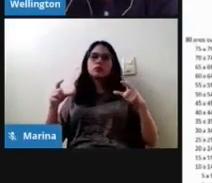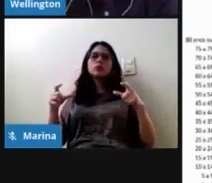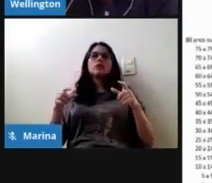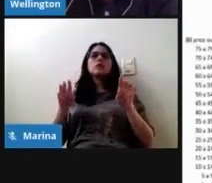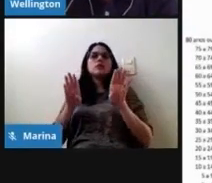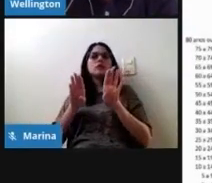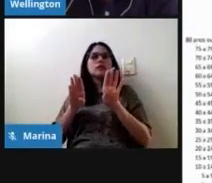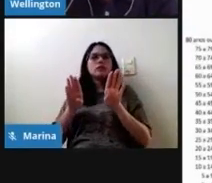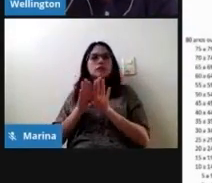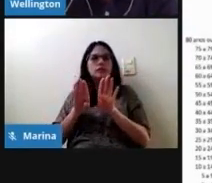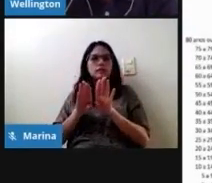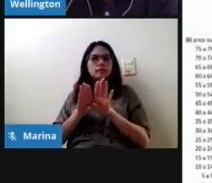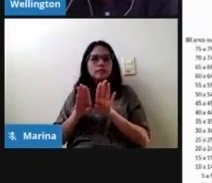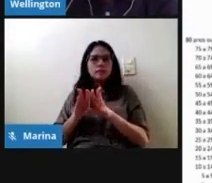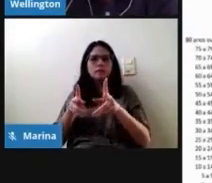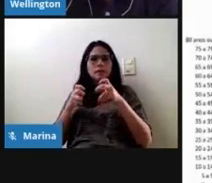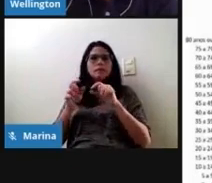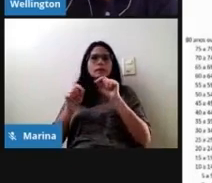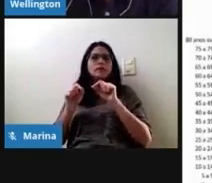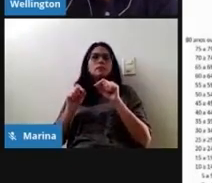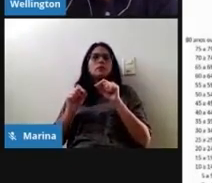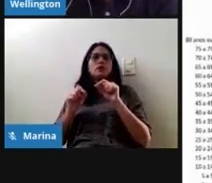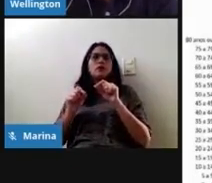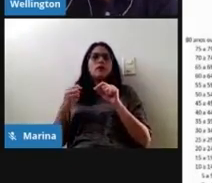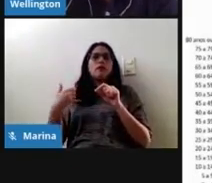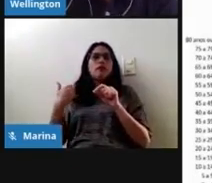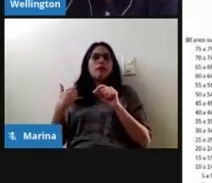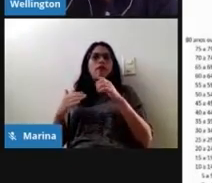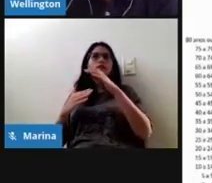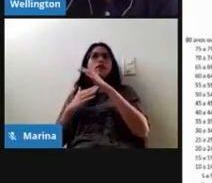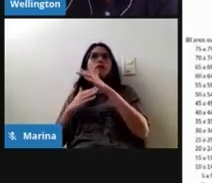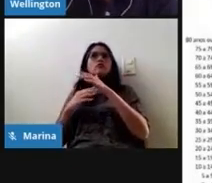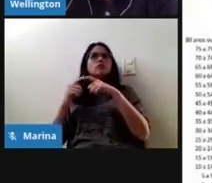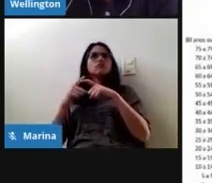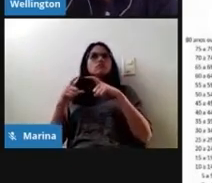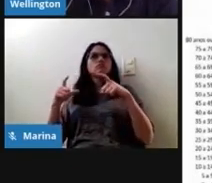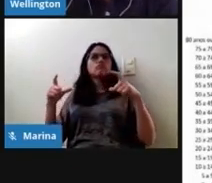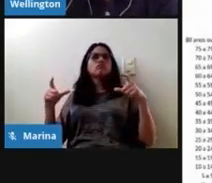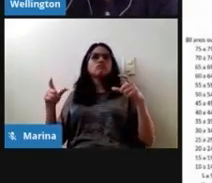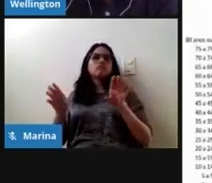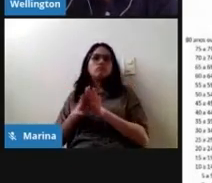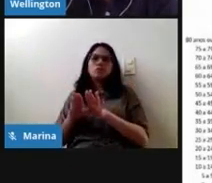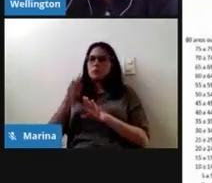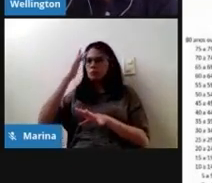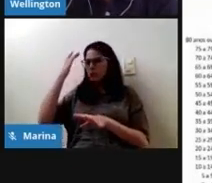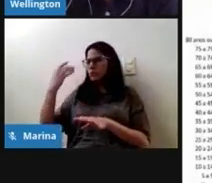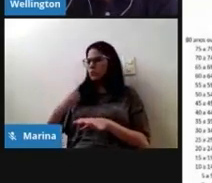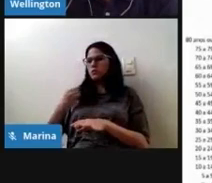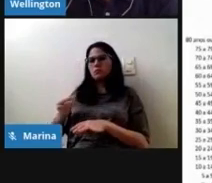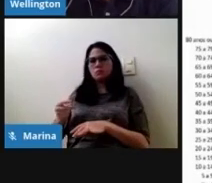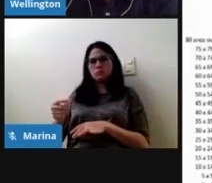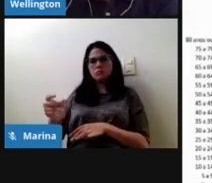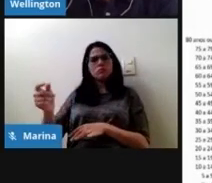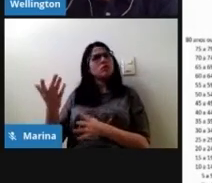também a expectativa de vida está aumentando, e o Brasil não é mais tão considerado um